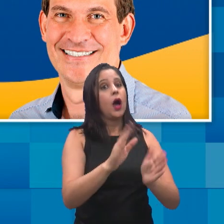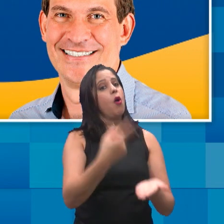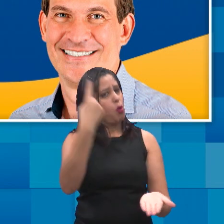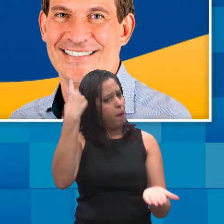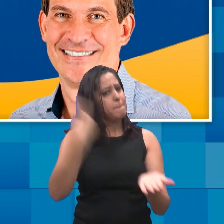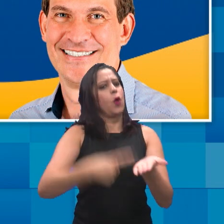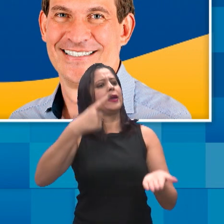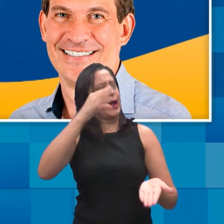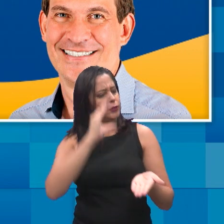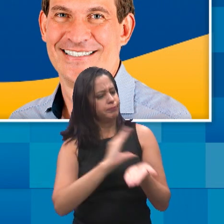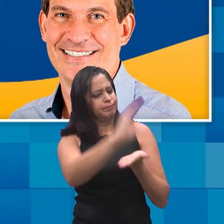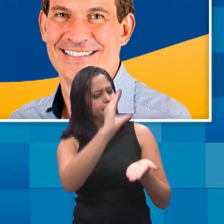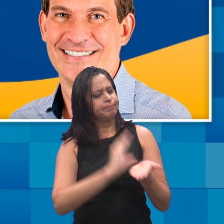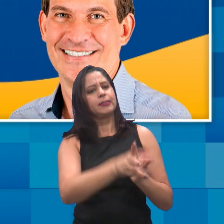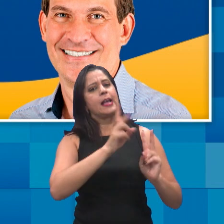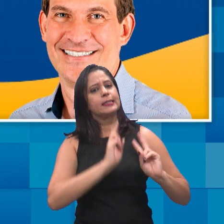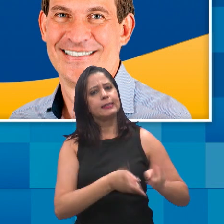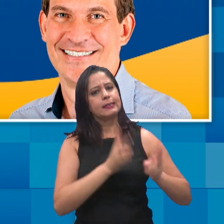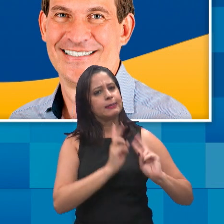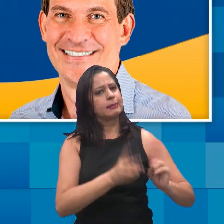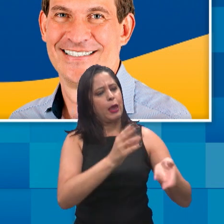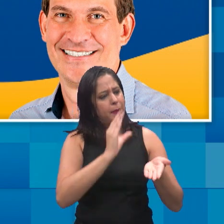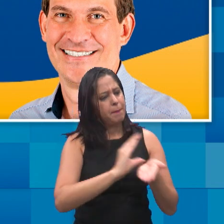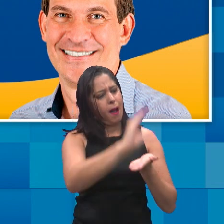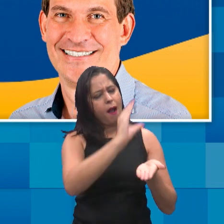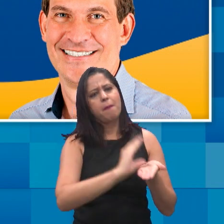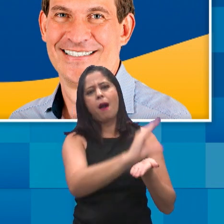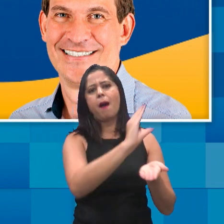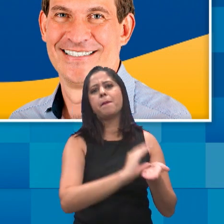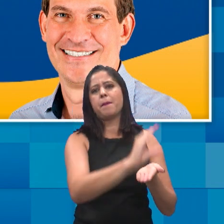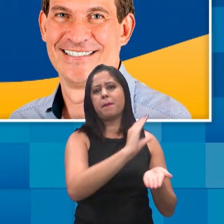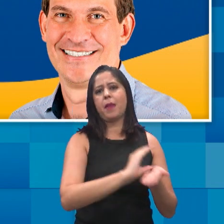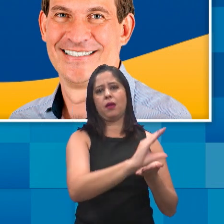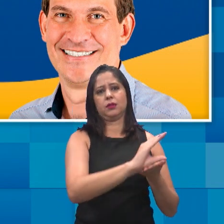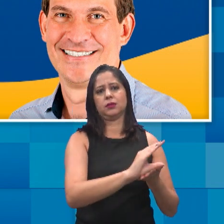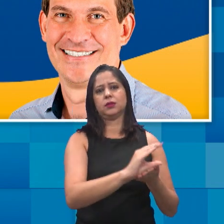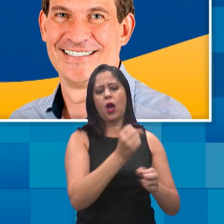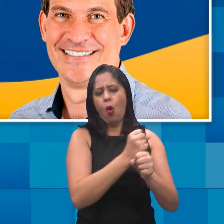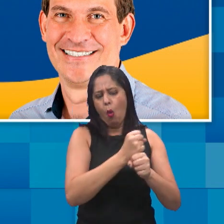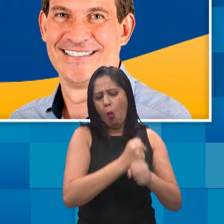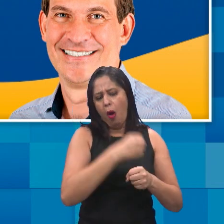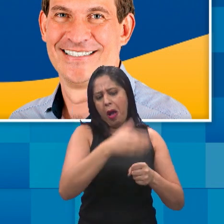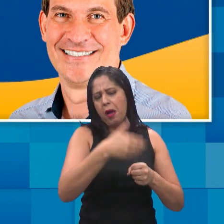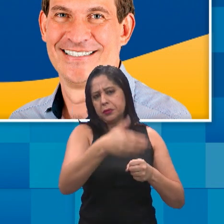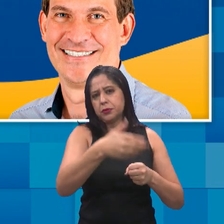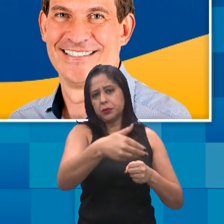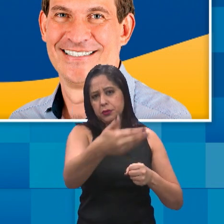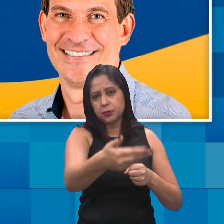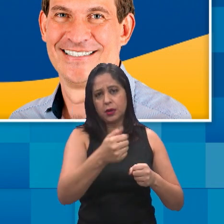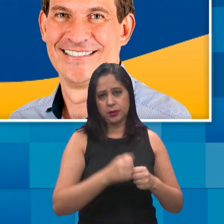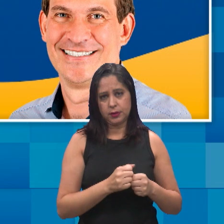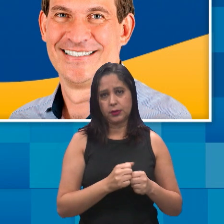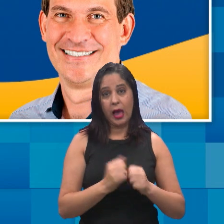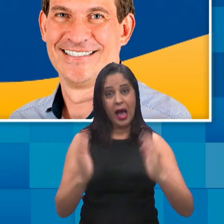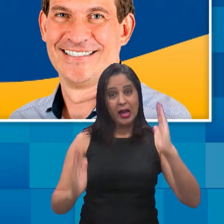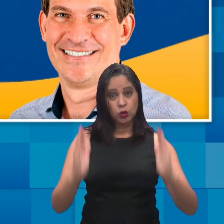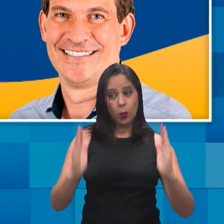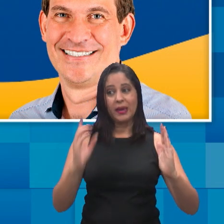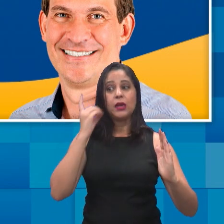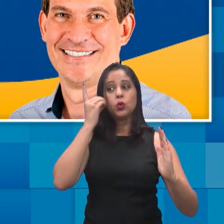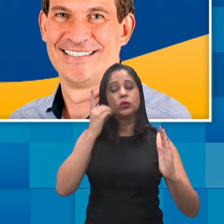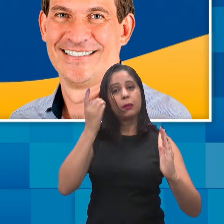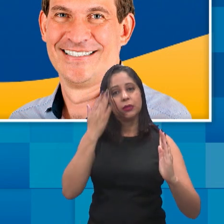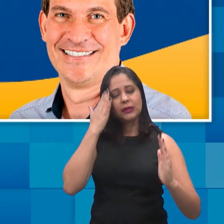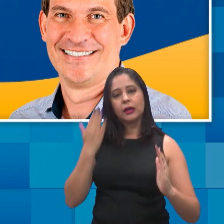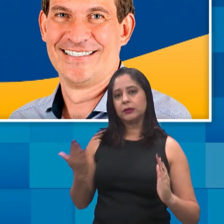o deputado que essa emenda se repetisse nos próximos anos, enquanto durar o mandato